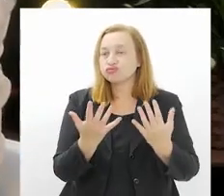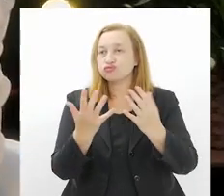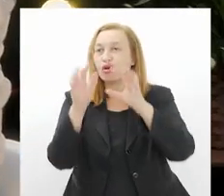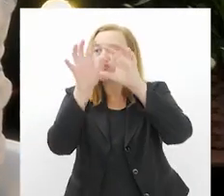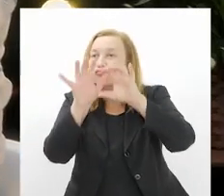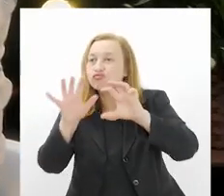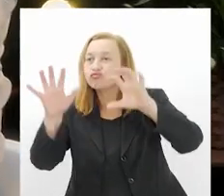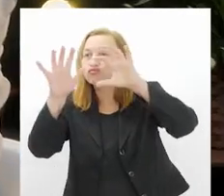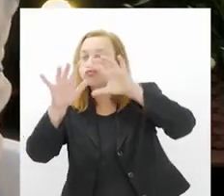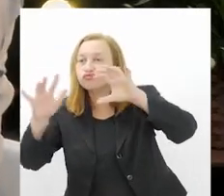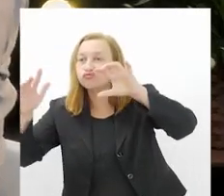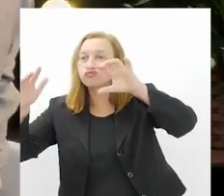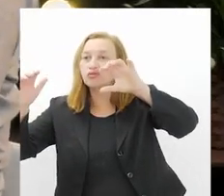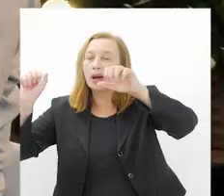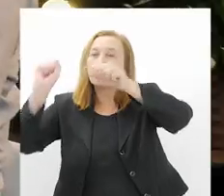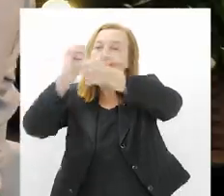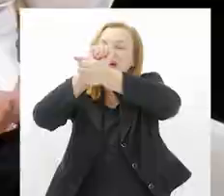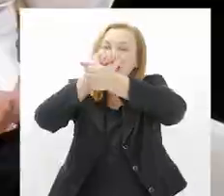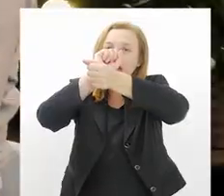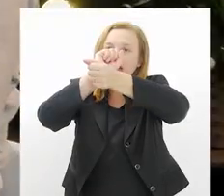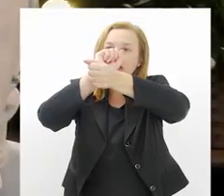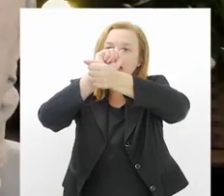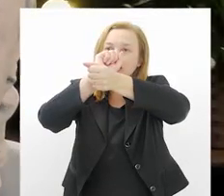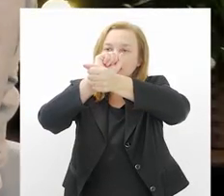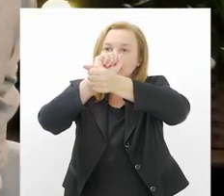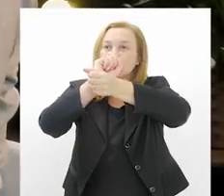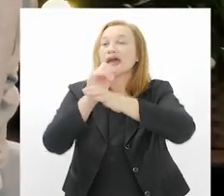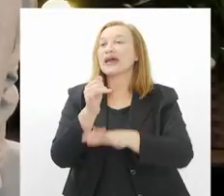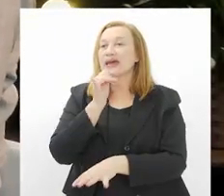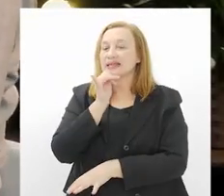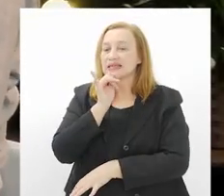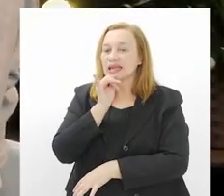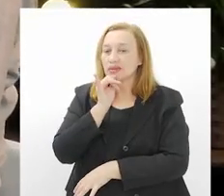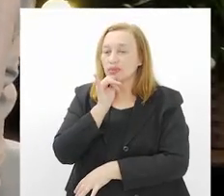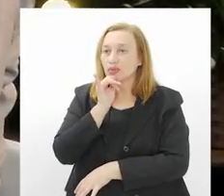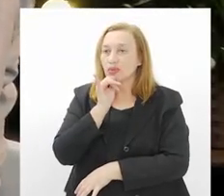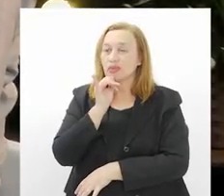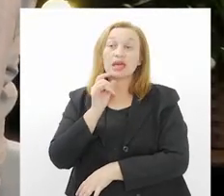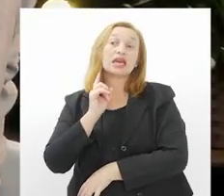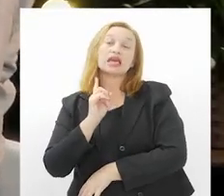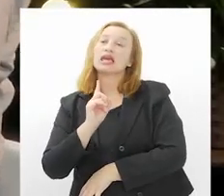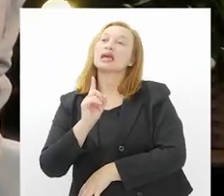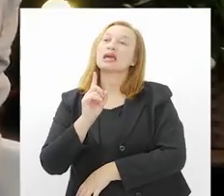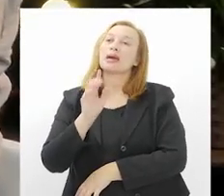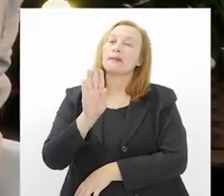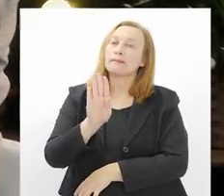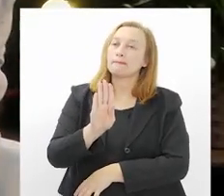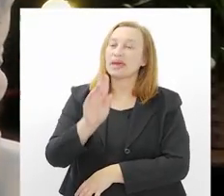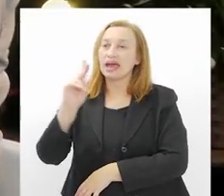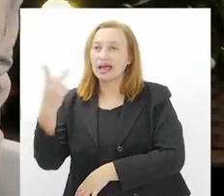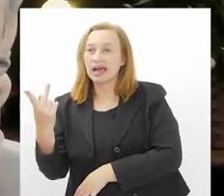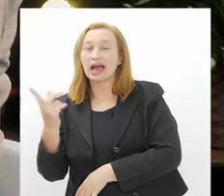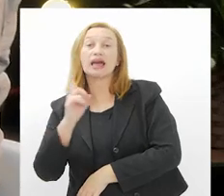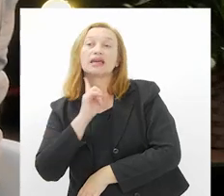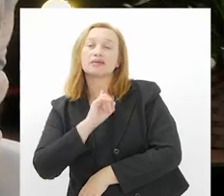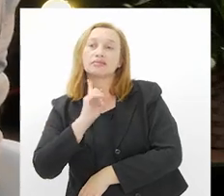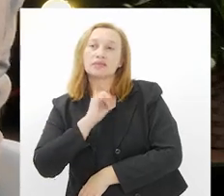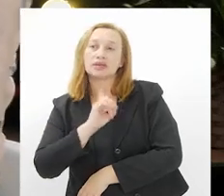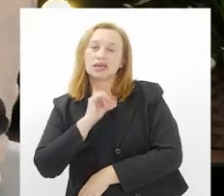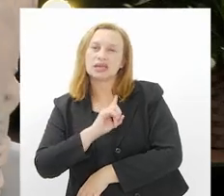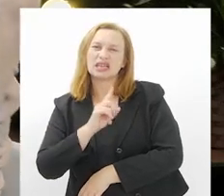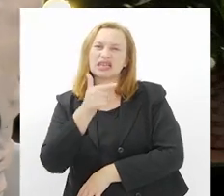por isso que a gente tem assim uma estiagem tão grande? Vou citar um exemplo. Na região da minha mãe, São João del Rei,